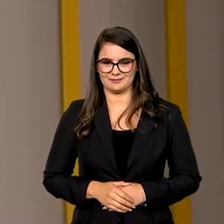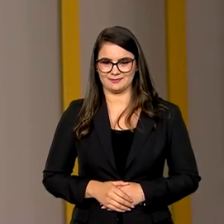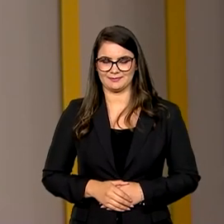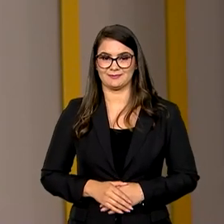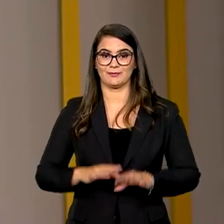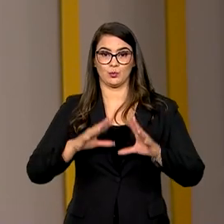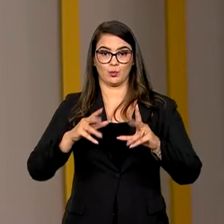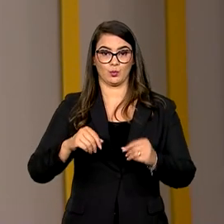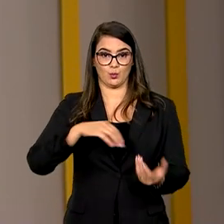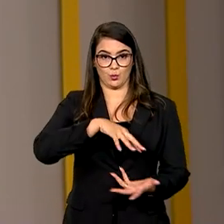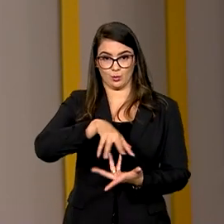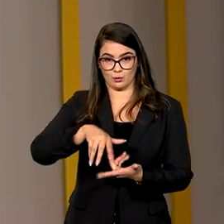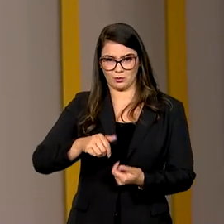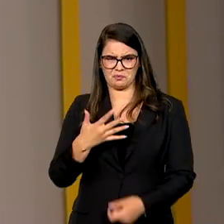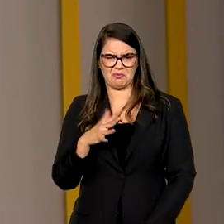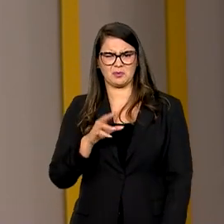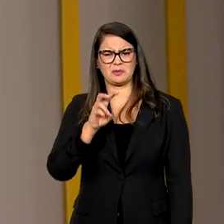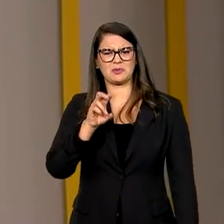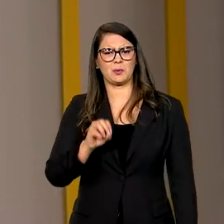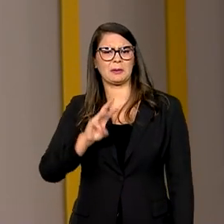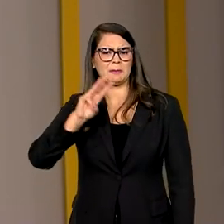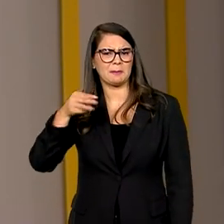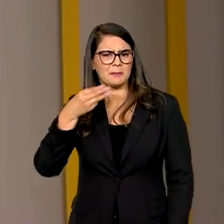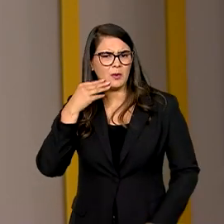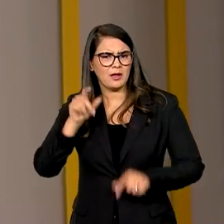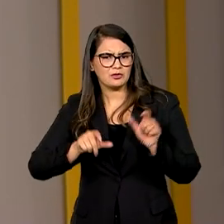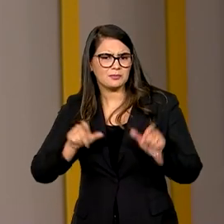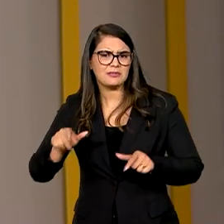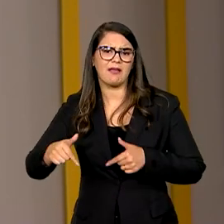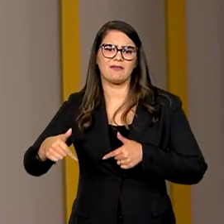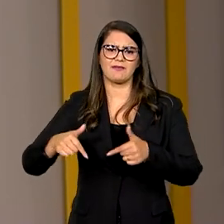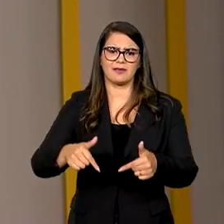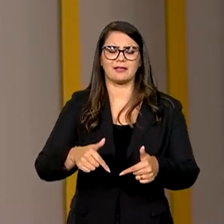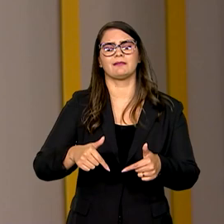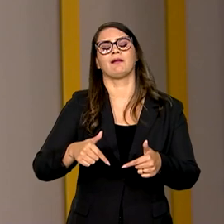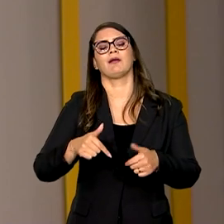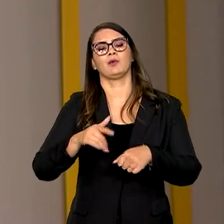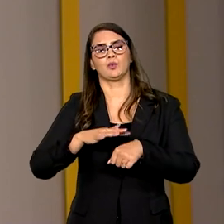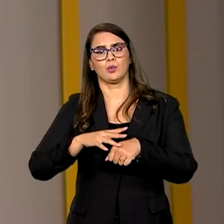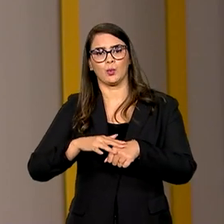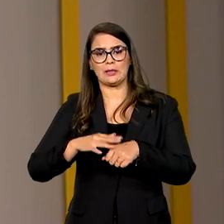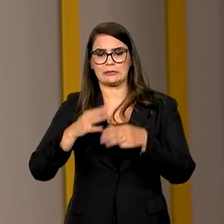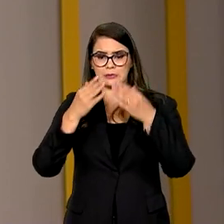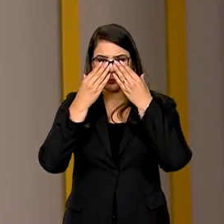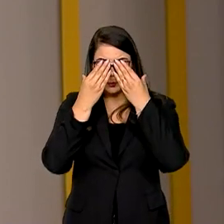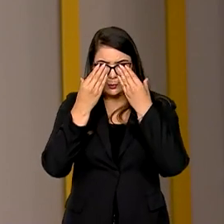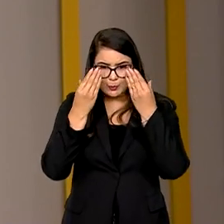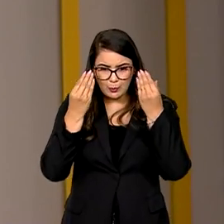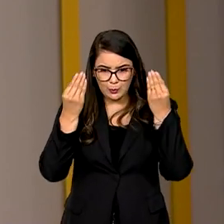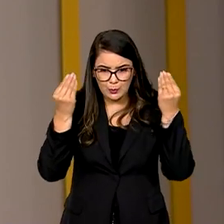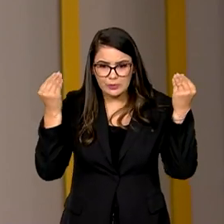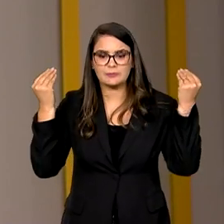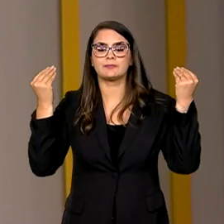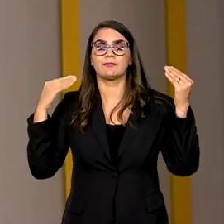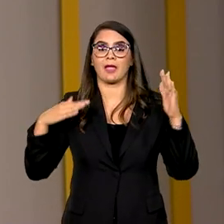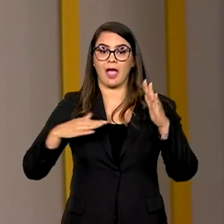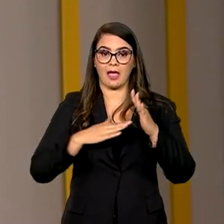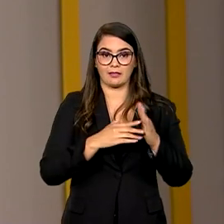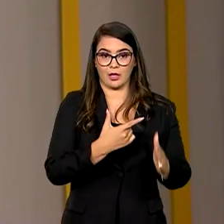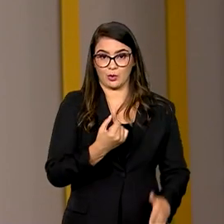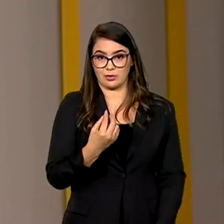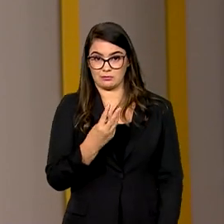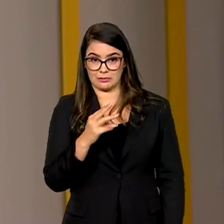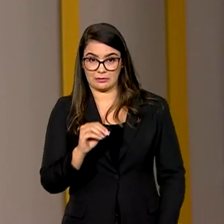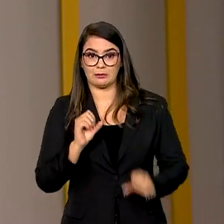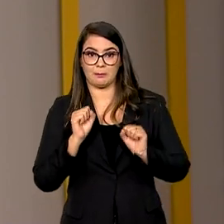Em todo o mundo, cerca de 50 milhões de pessoas enfrentam a doença do Alzheimer. E até 2030, esse número pode chegar